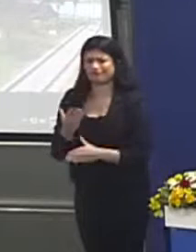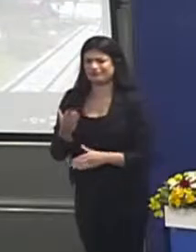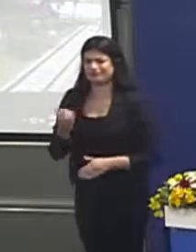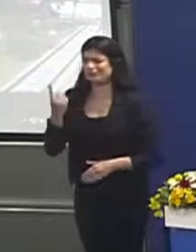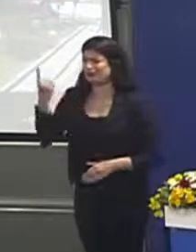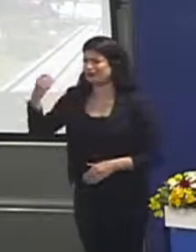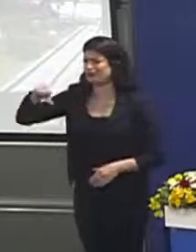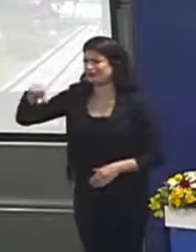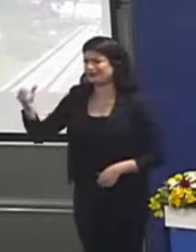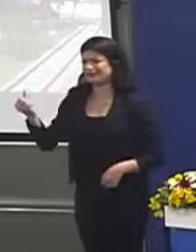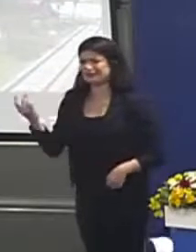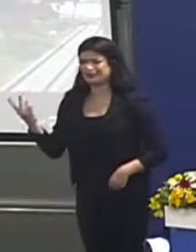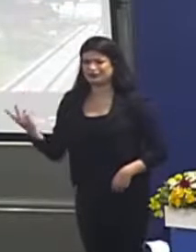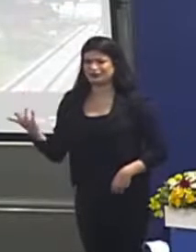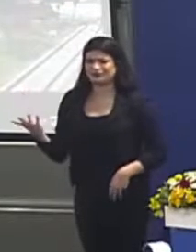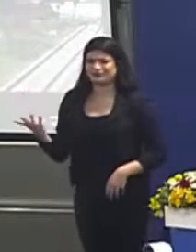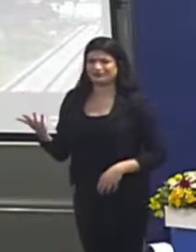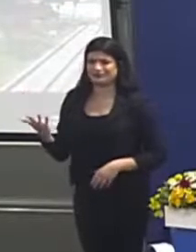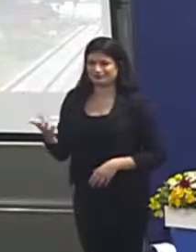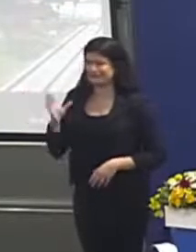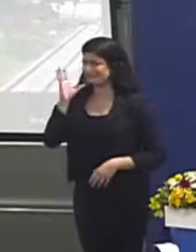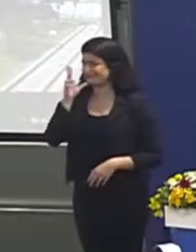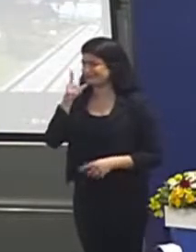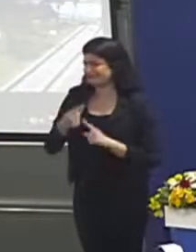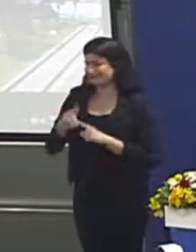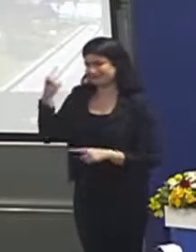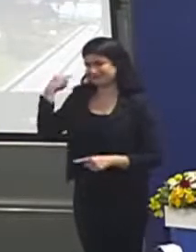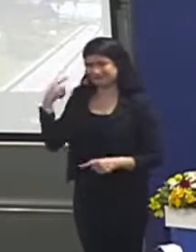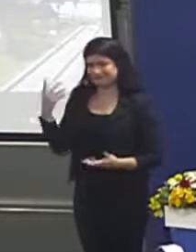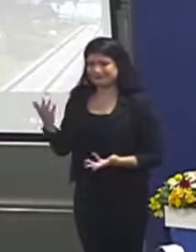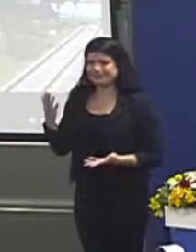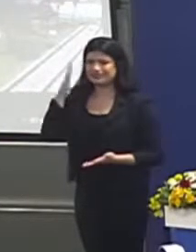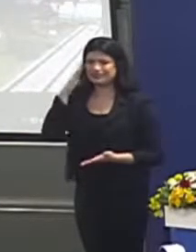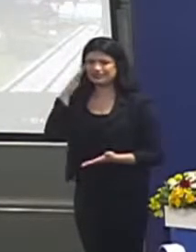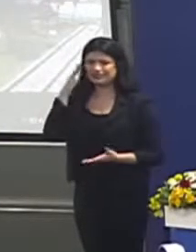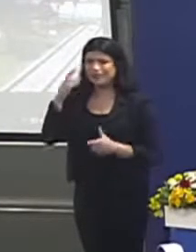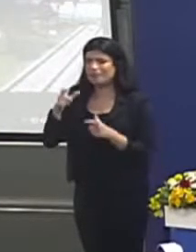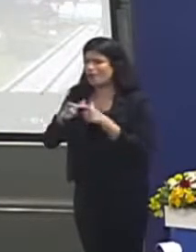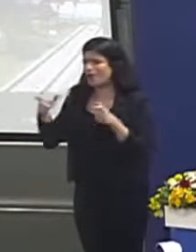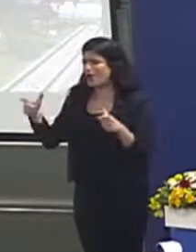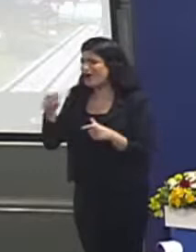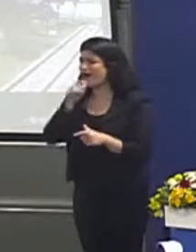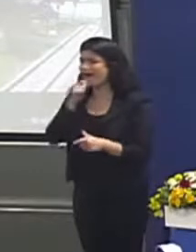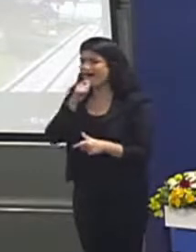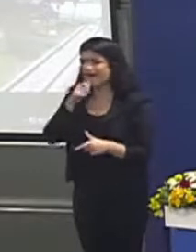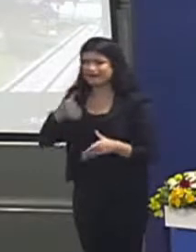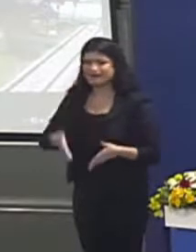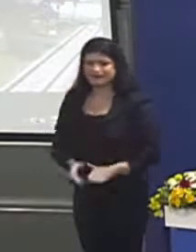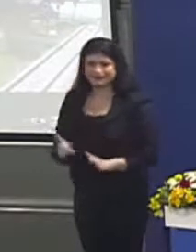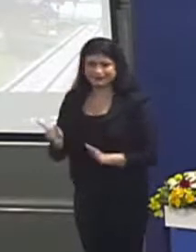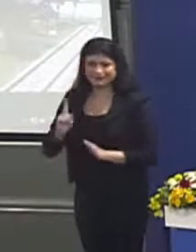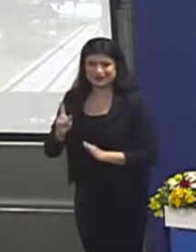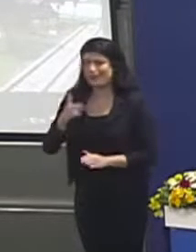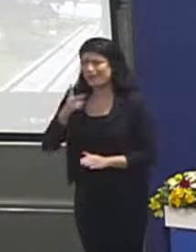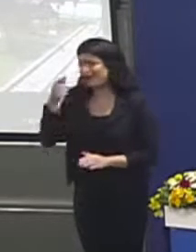né, outro dia, foi outro dia, né, tá certo que a maioria aqui não tinha nascido ainda, mas foi outro